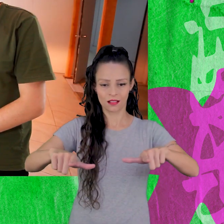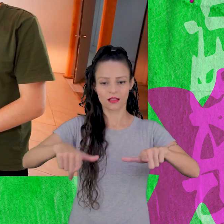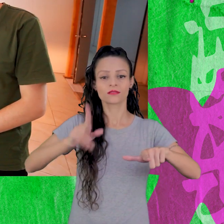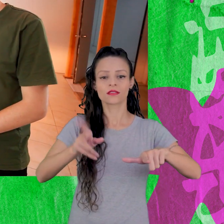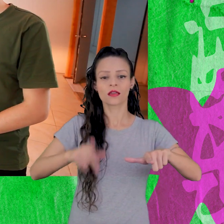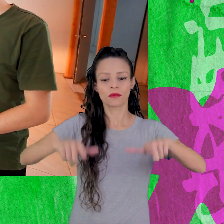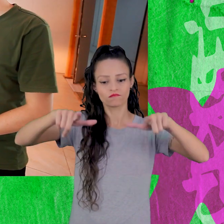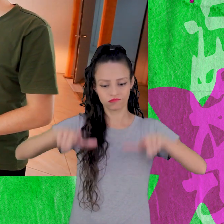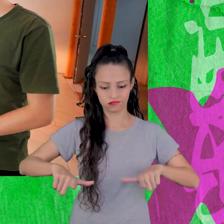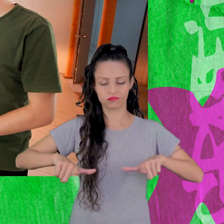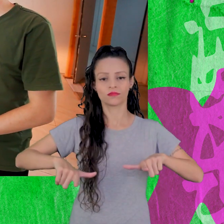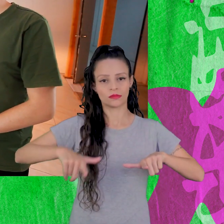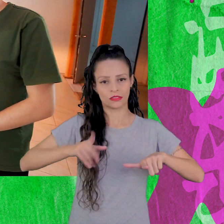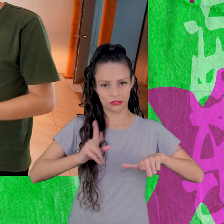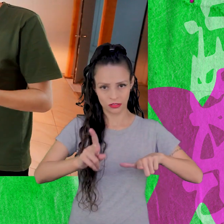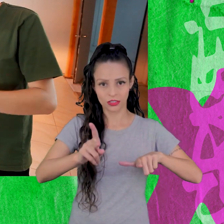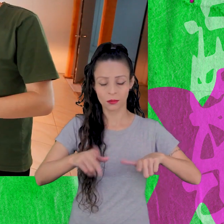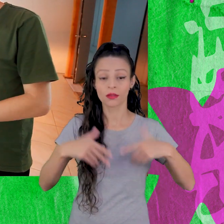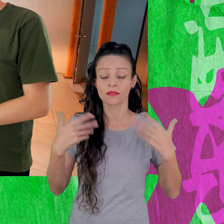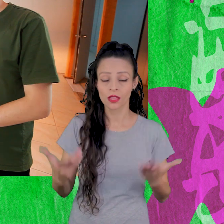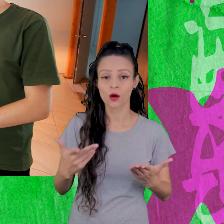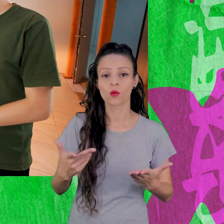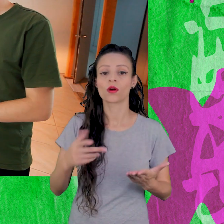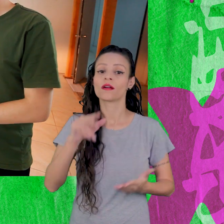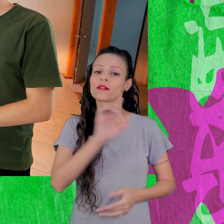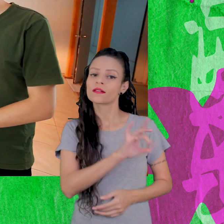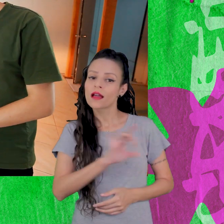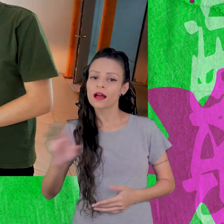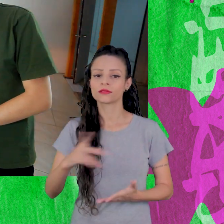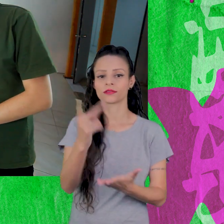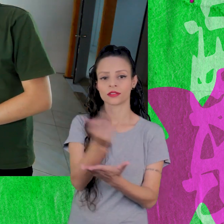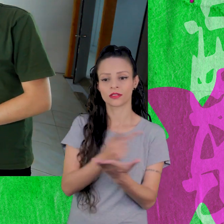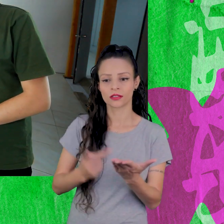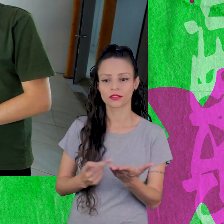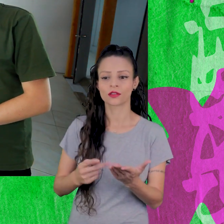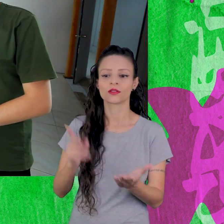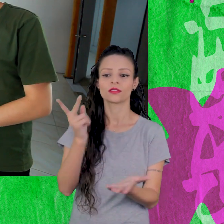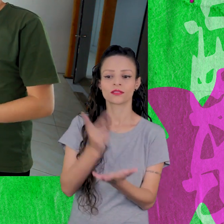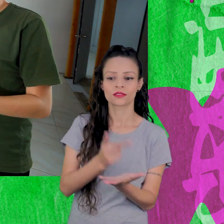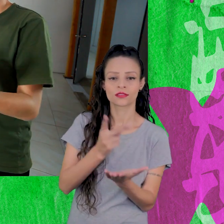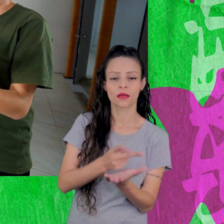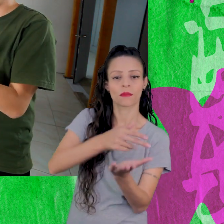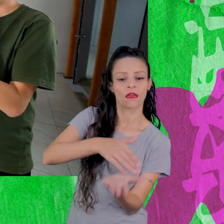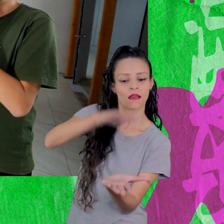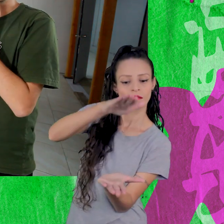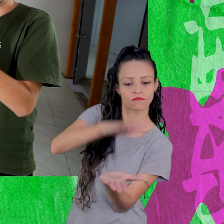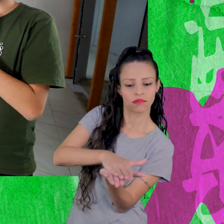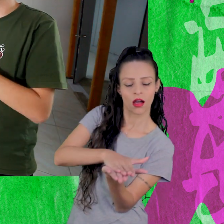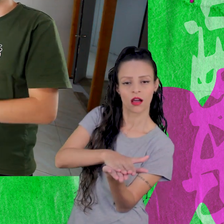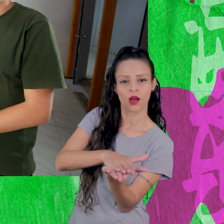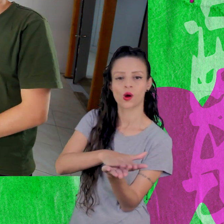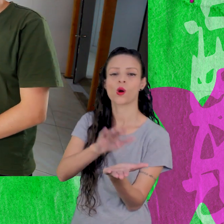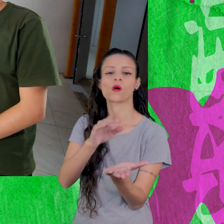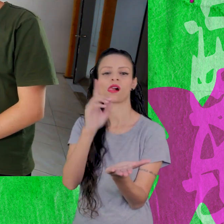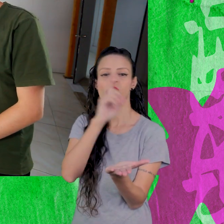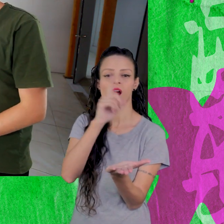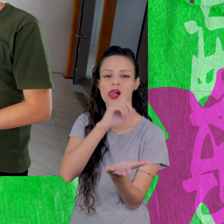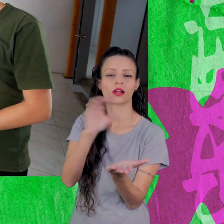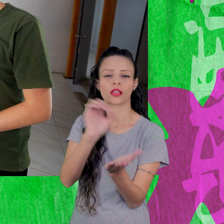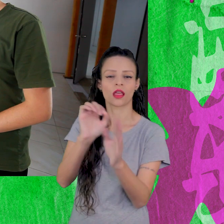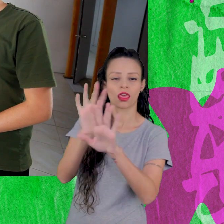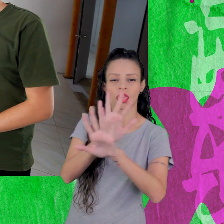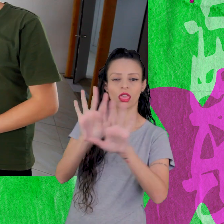do desenho. Ou seja, cada arte vai cair sempre uma em cima da outra, sem fazer fantasma ou qualquer coisa do